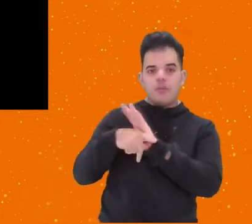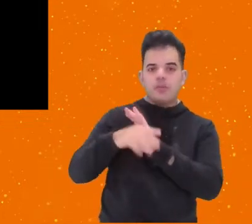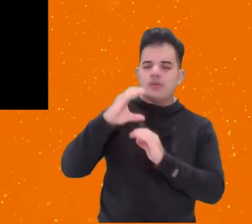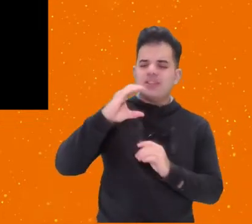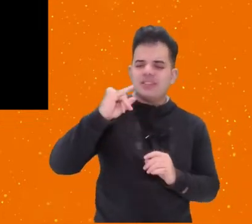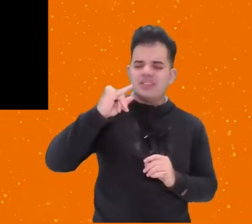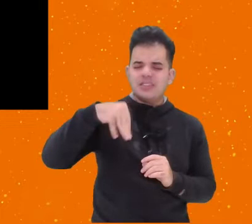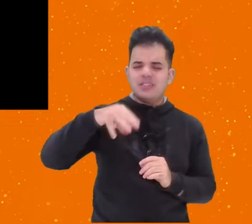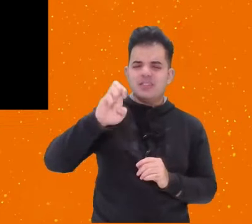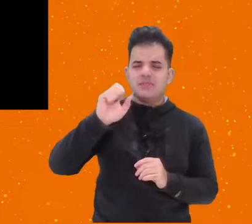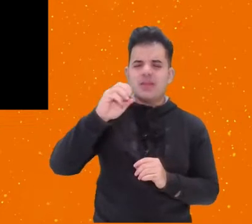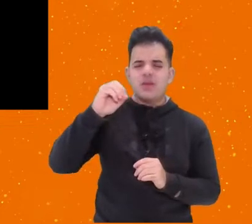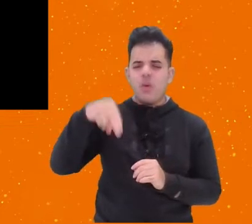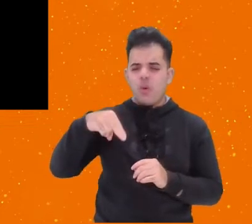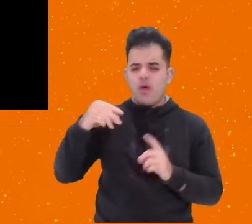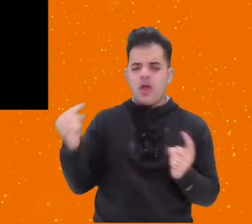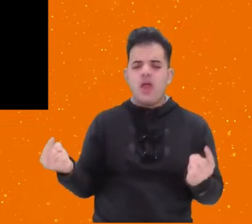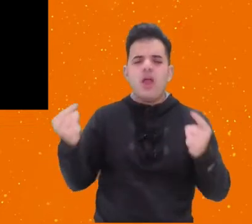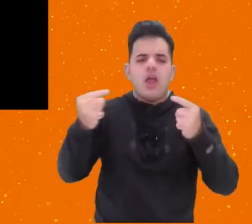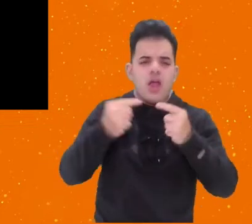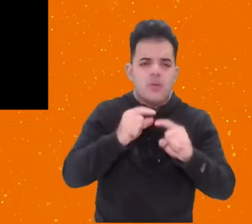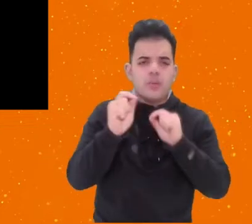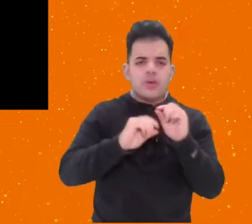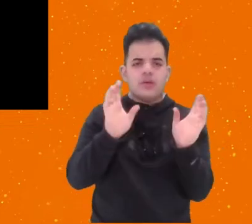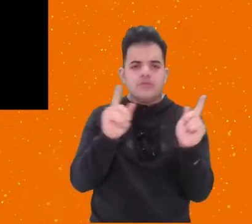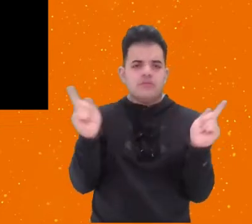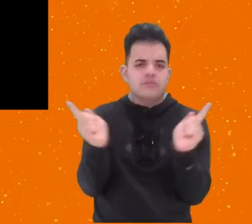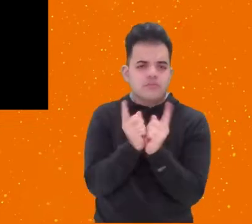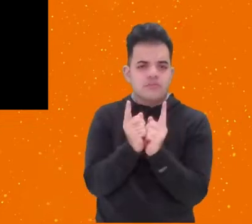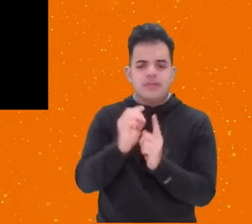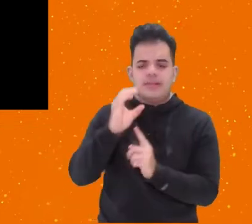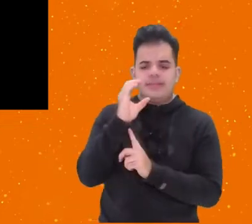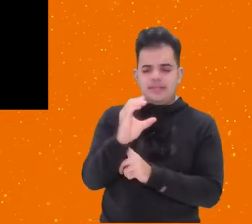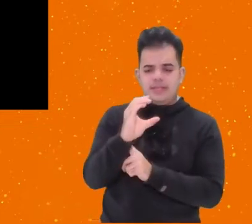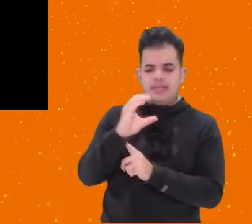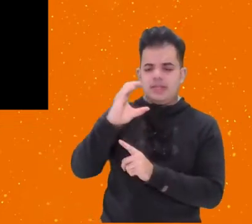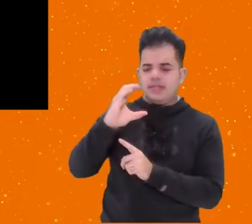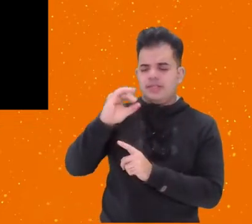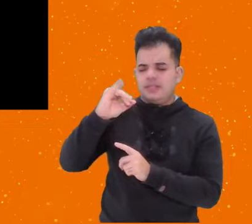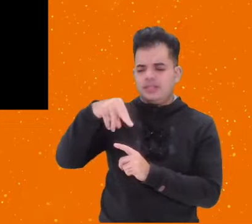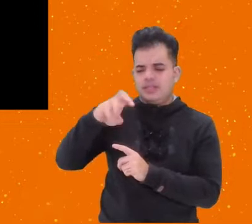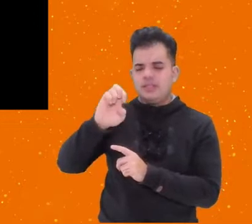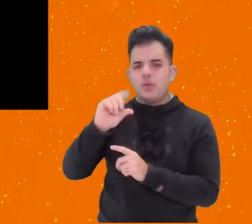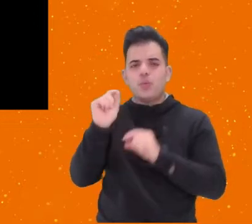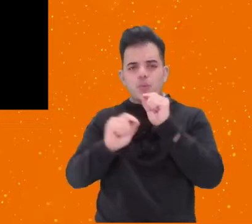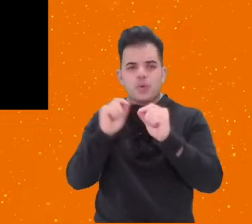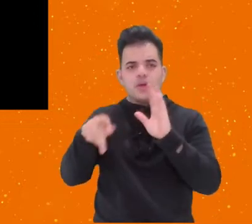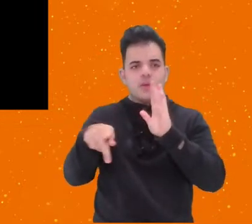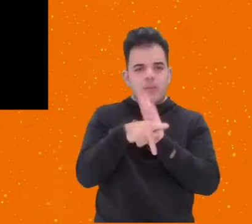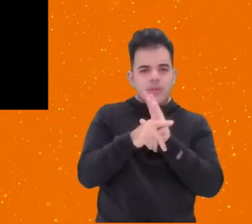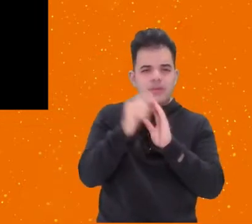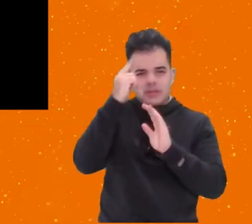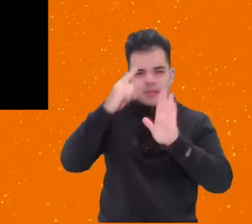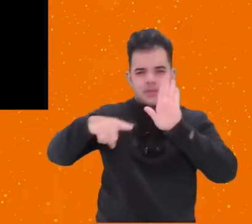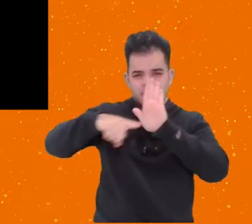o próprio nome já diz aqui, a abreviação da letra, que é o Cineon é a curva que o negativo usa.